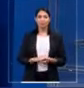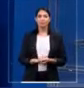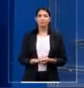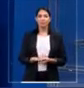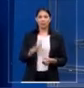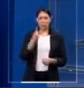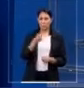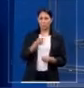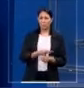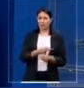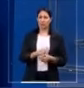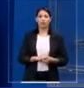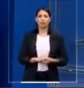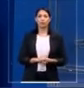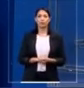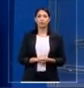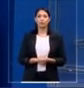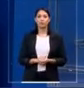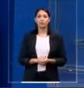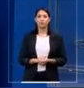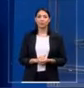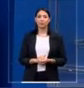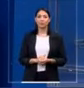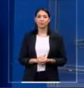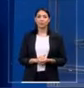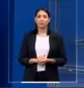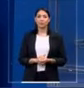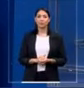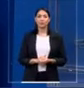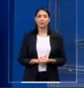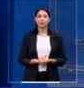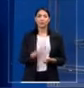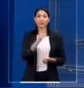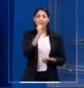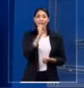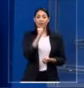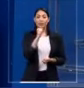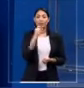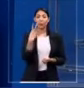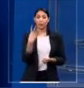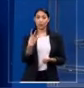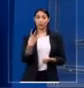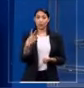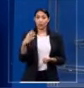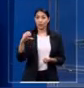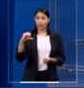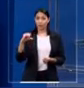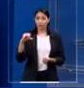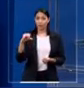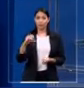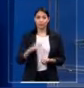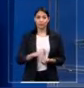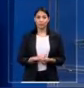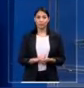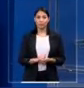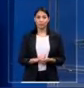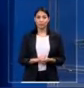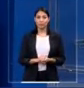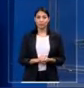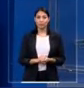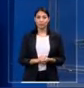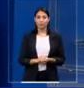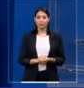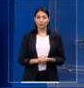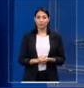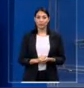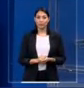2, 3, 4 ou 5 números. Bola laranja, número 49. Laranja,